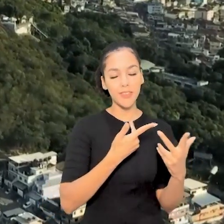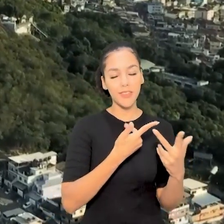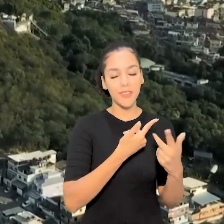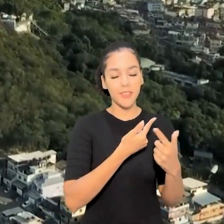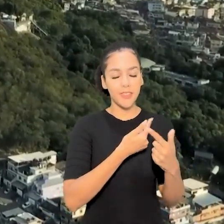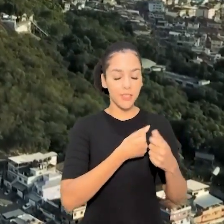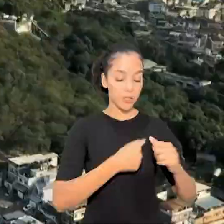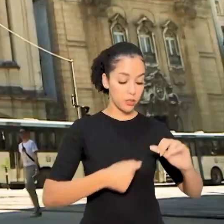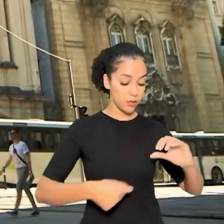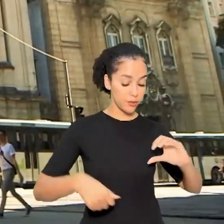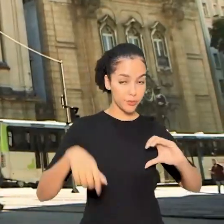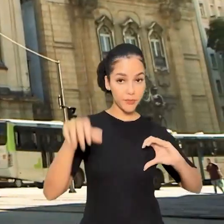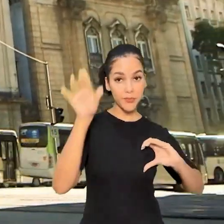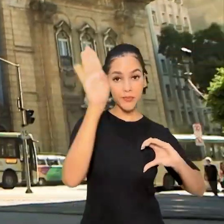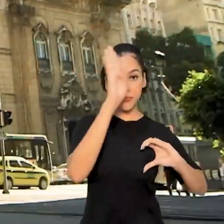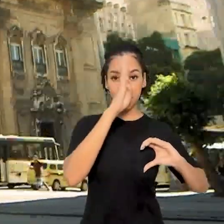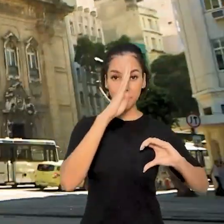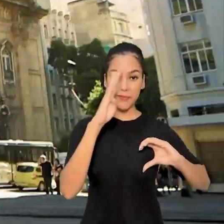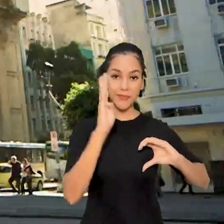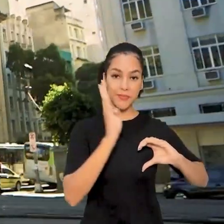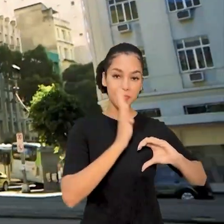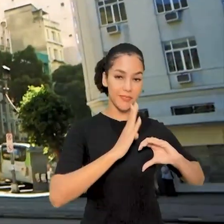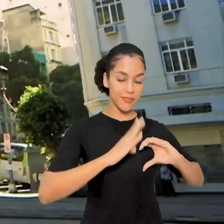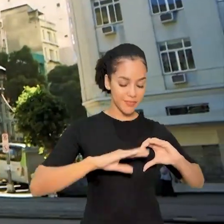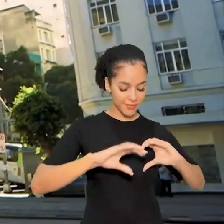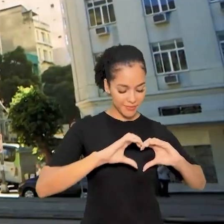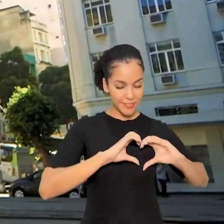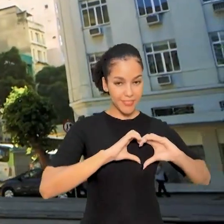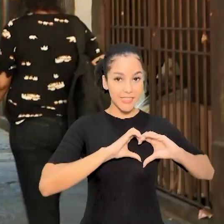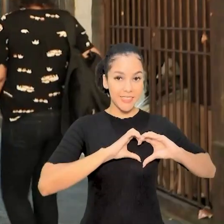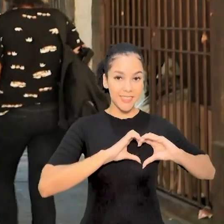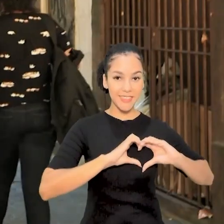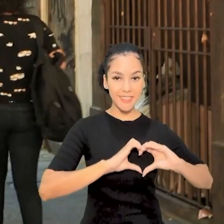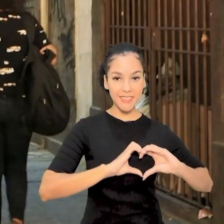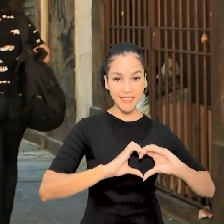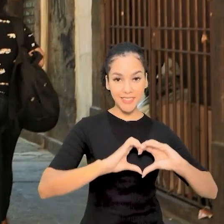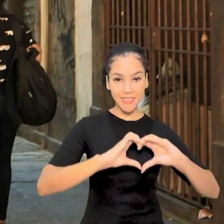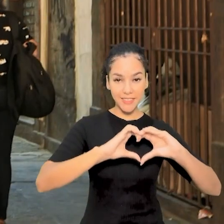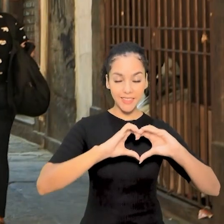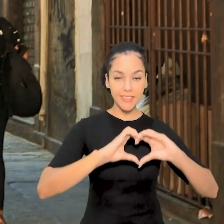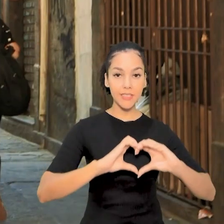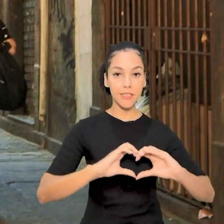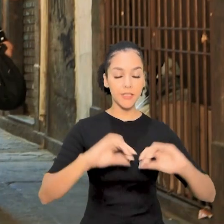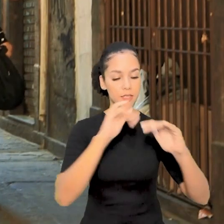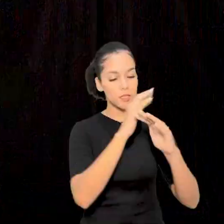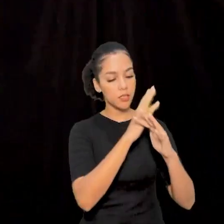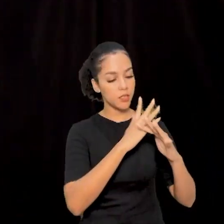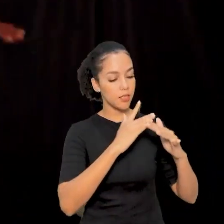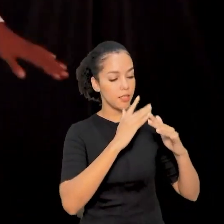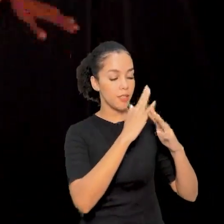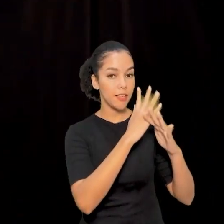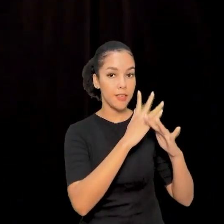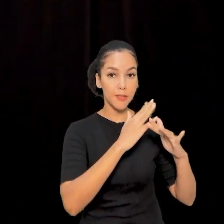maravilhosa coração do meu brazil meu cidade